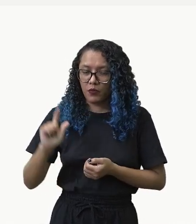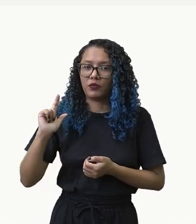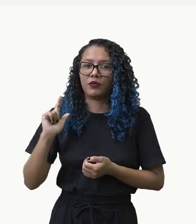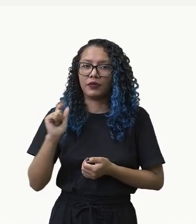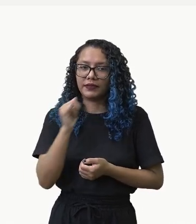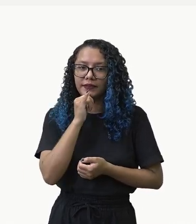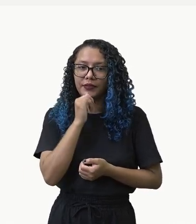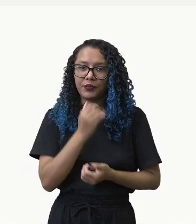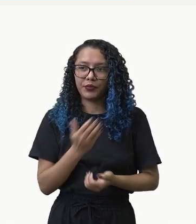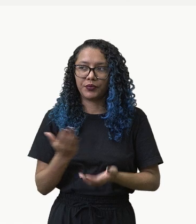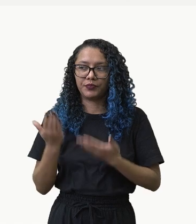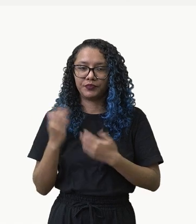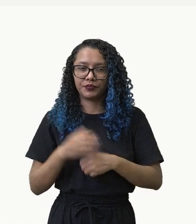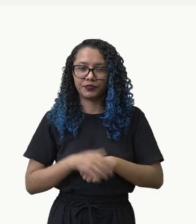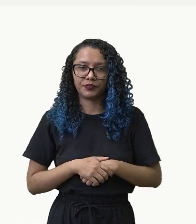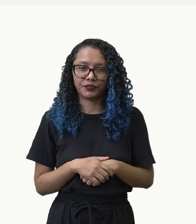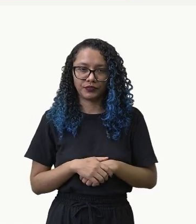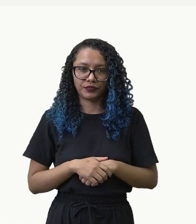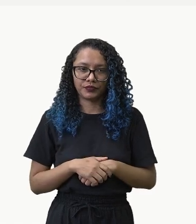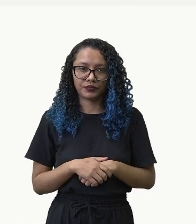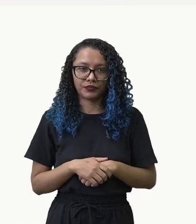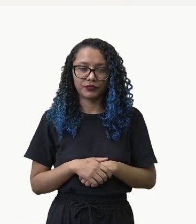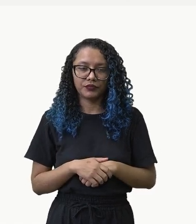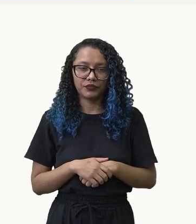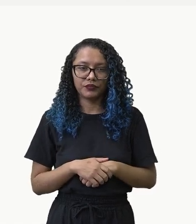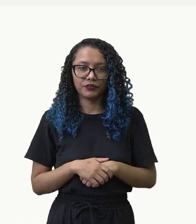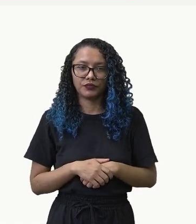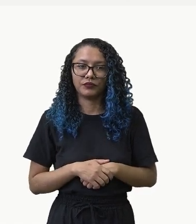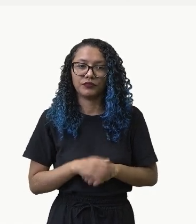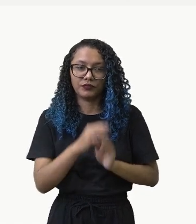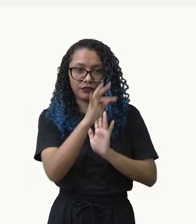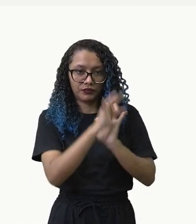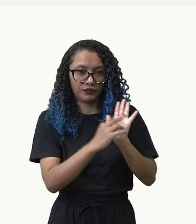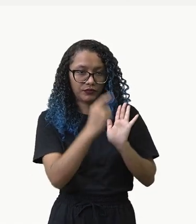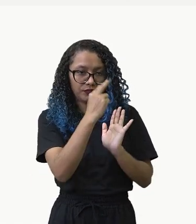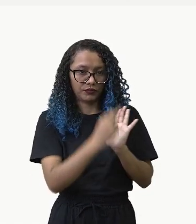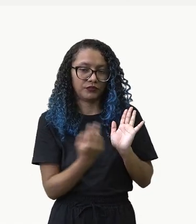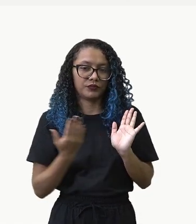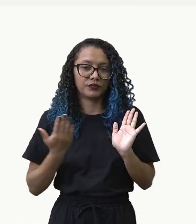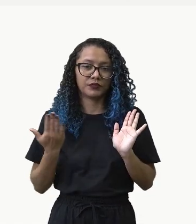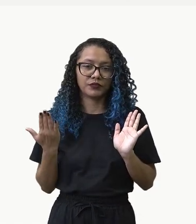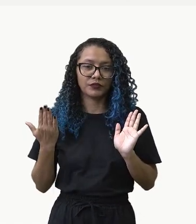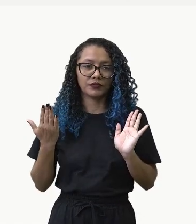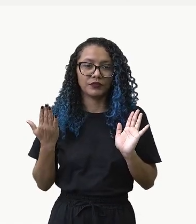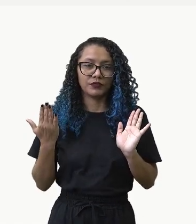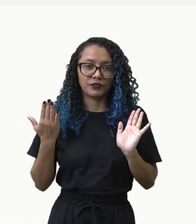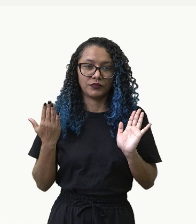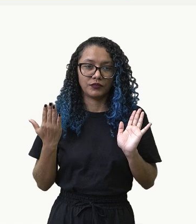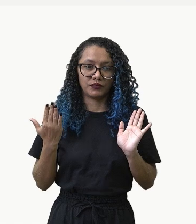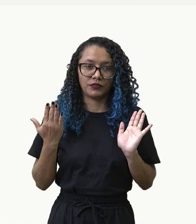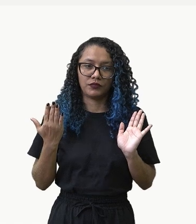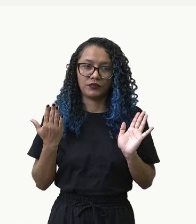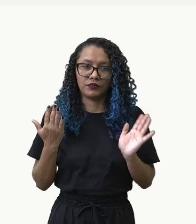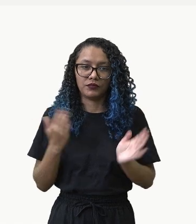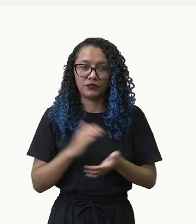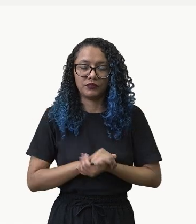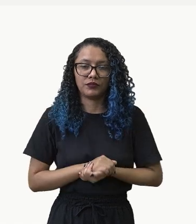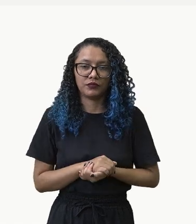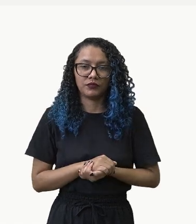claro de grandes e impes de predadores marinos